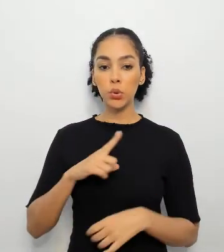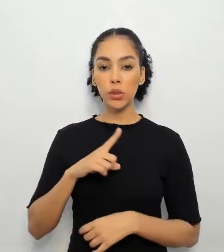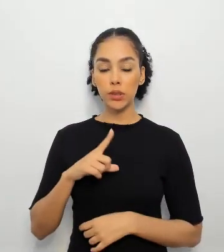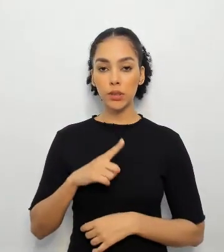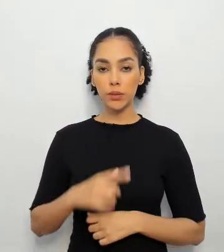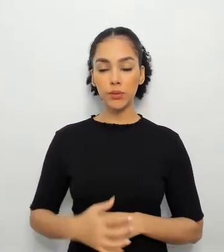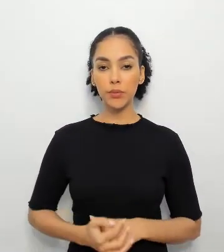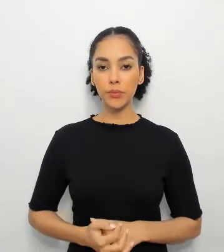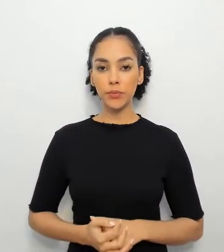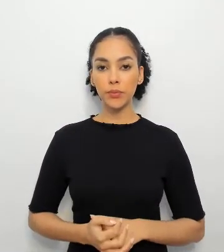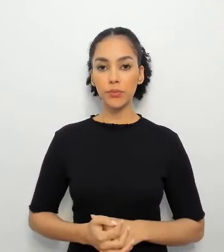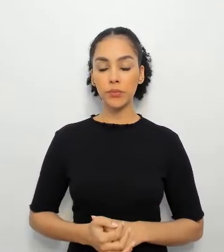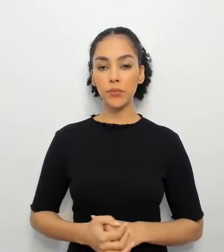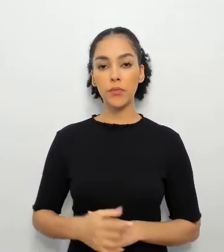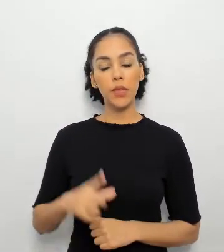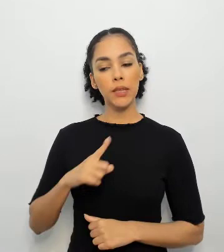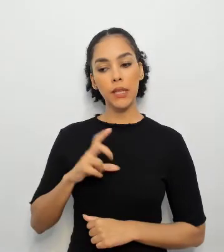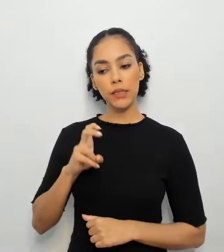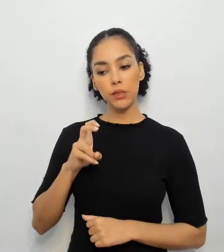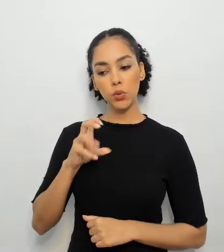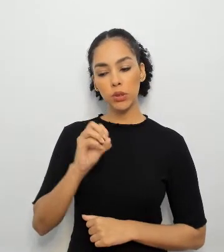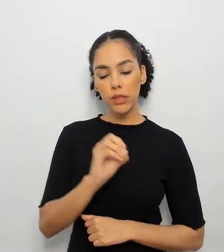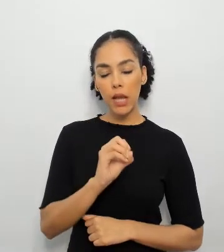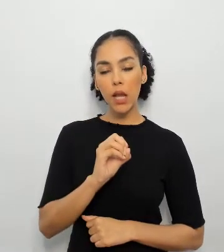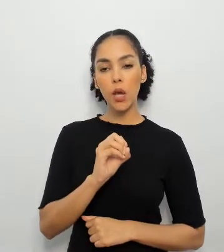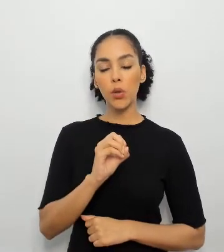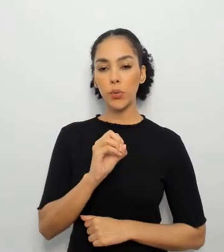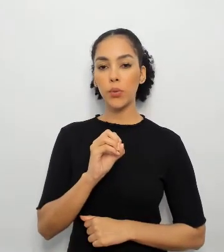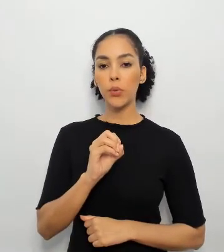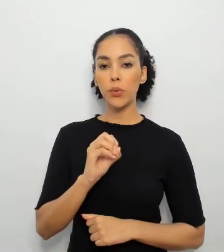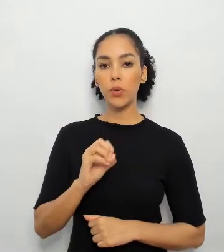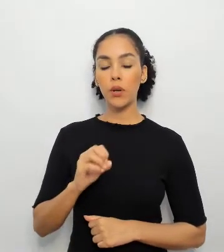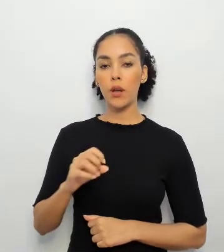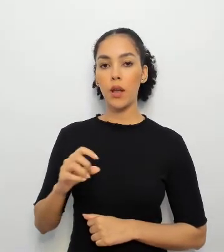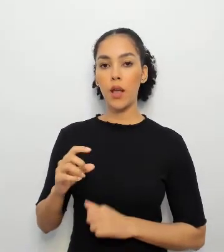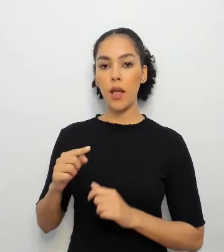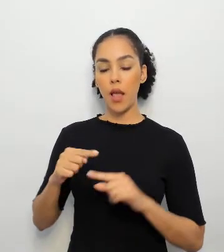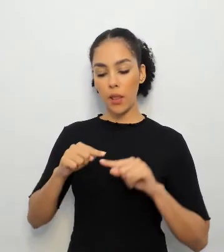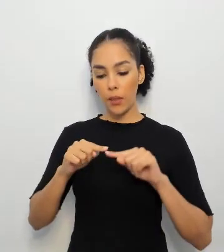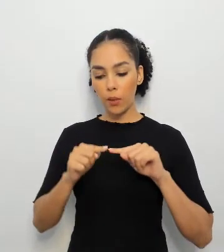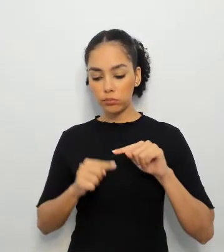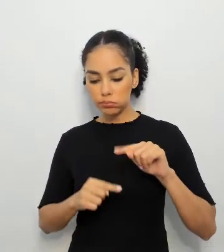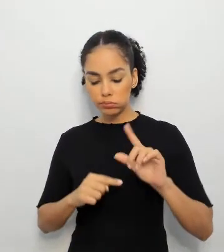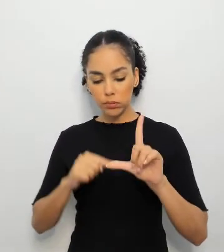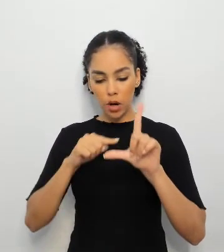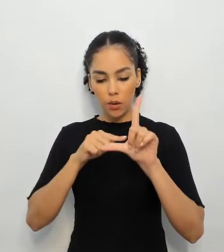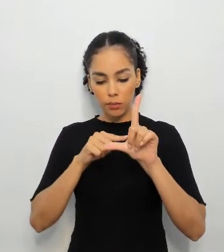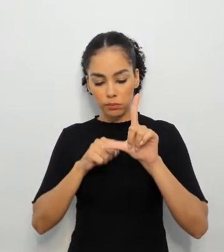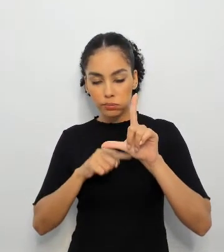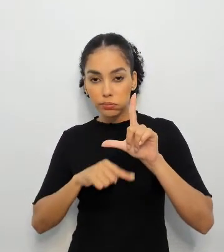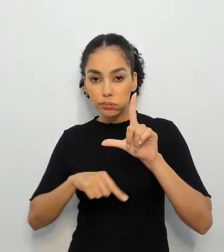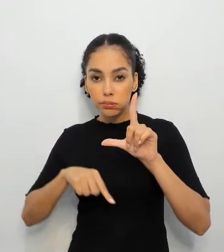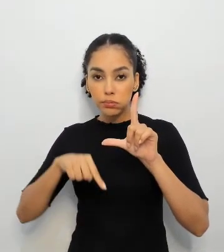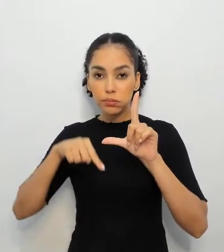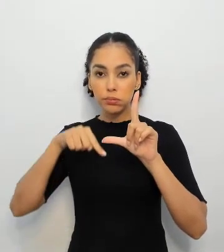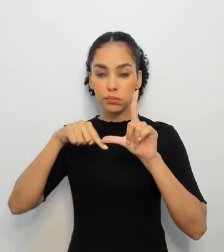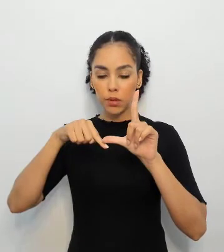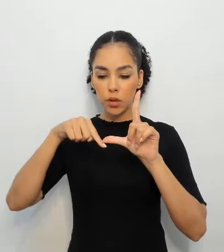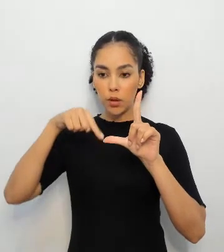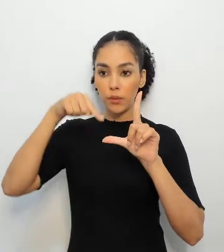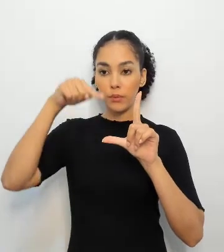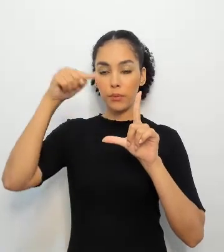observações que a gente fez. Passa pelo ponto 50, é negativa no intervalo de 5 até 15, passa pelo ponto 15,